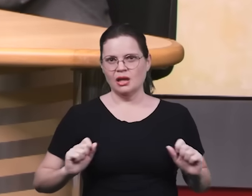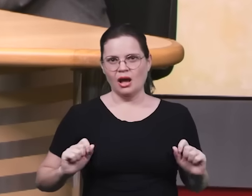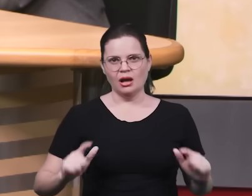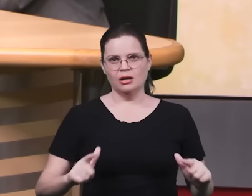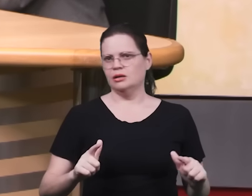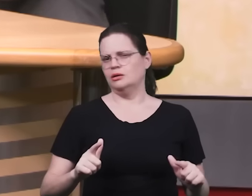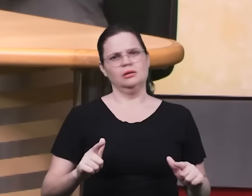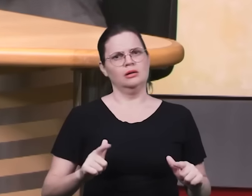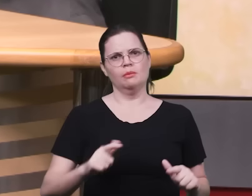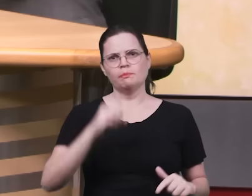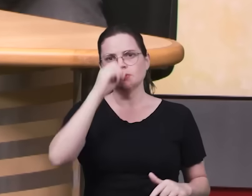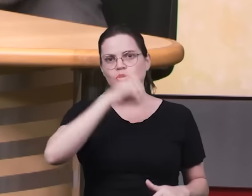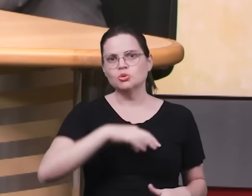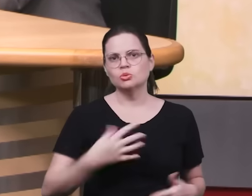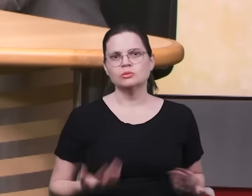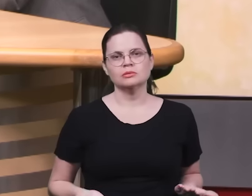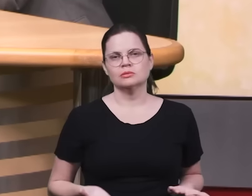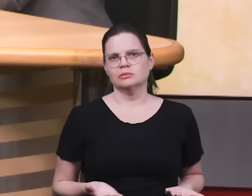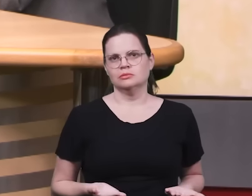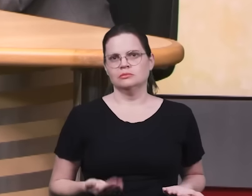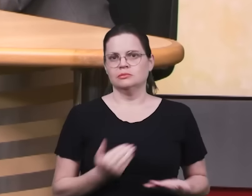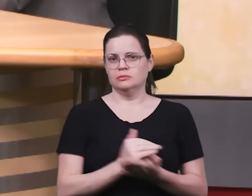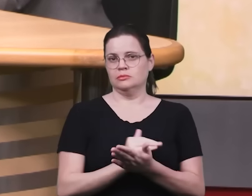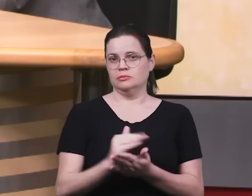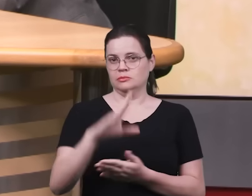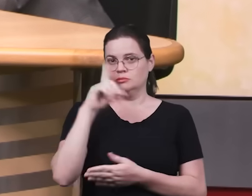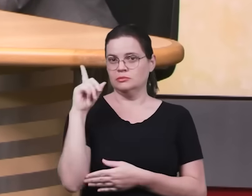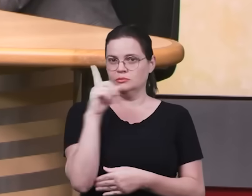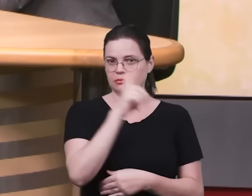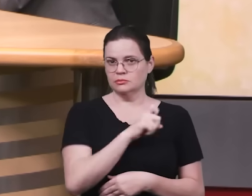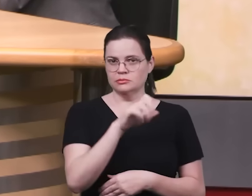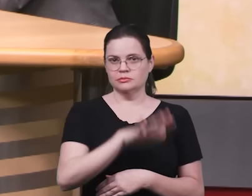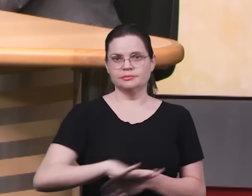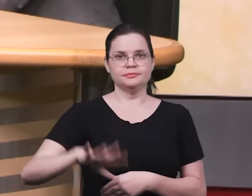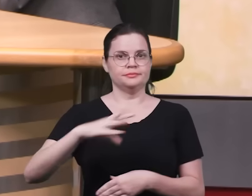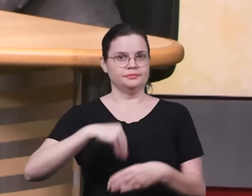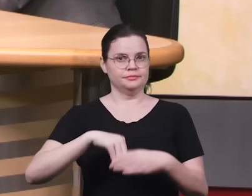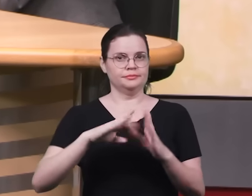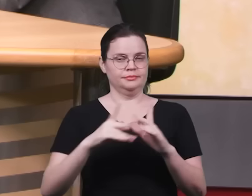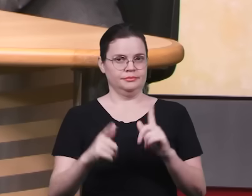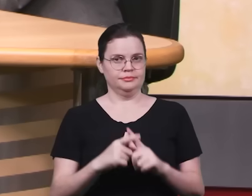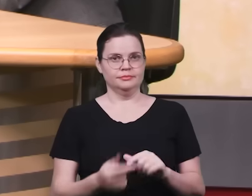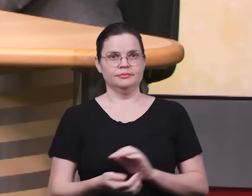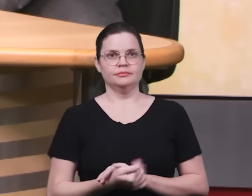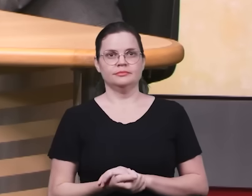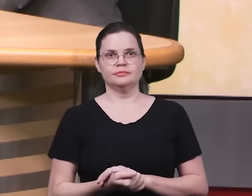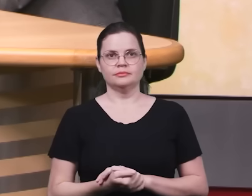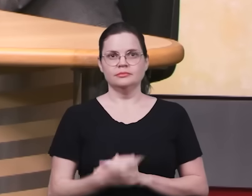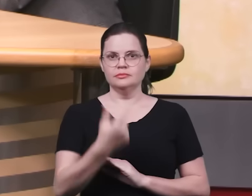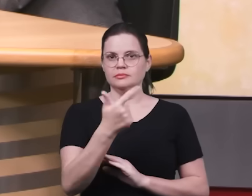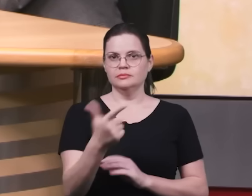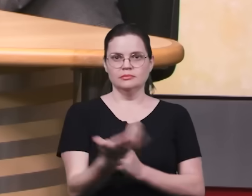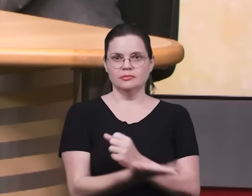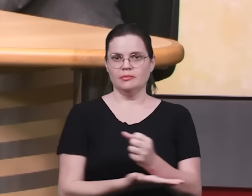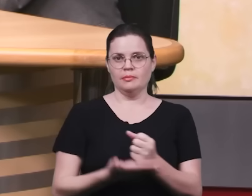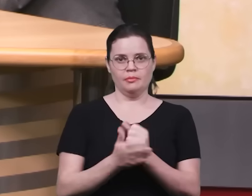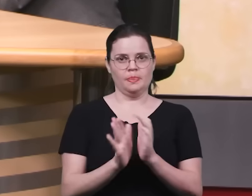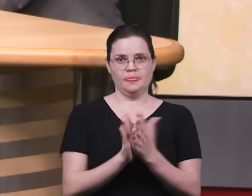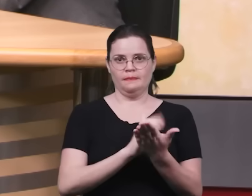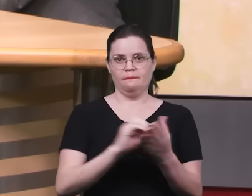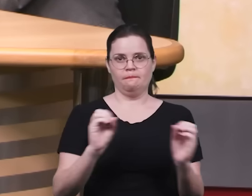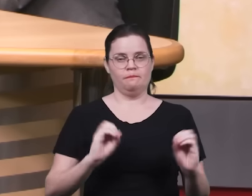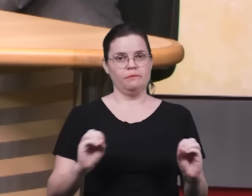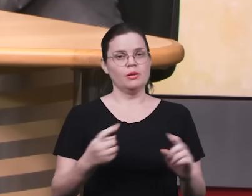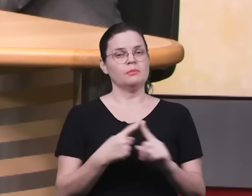mais absurda possível. Isso gera muita dificuldade no meio da igreja. E sem nenhuma base bíblica, está muito ligado ao